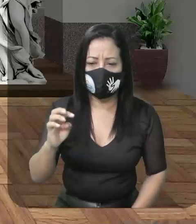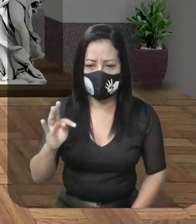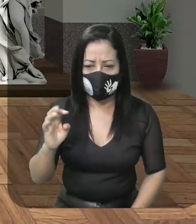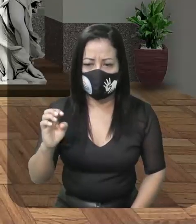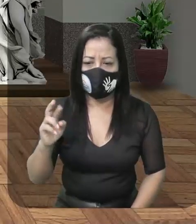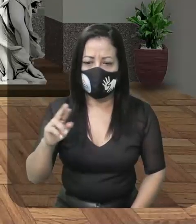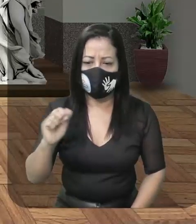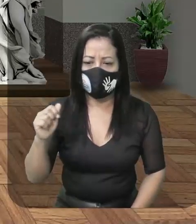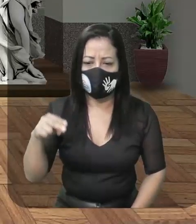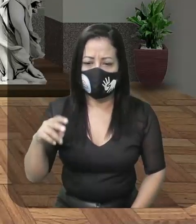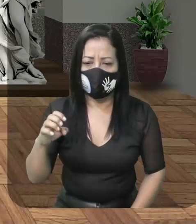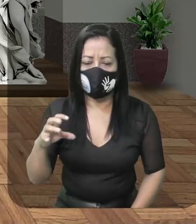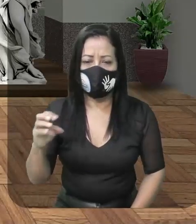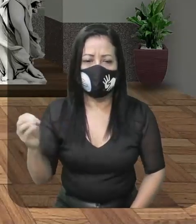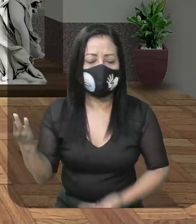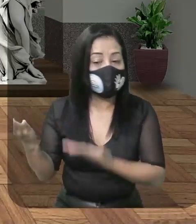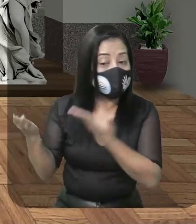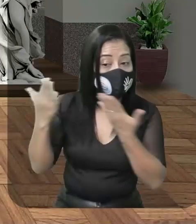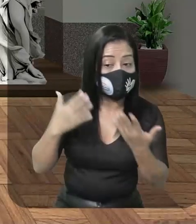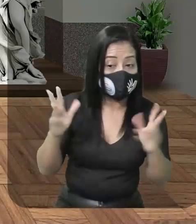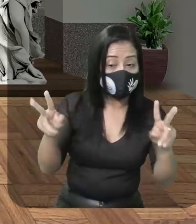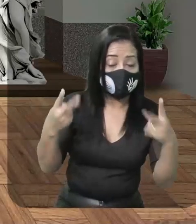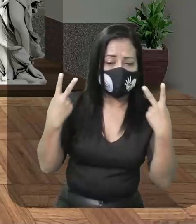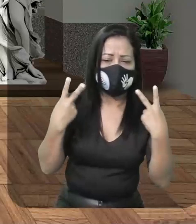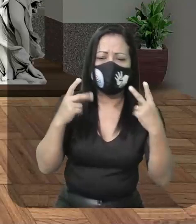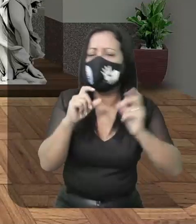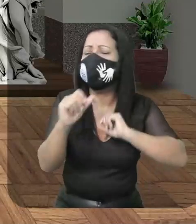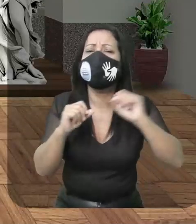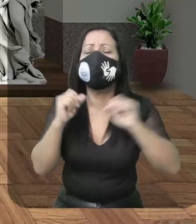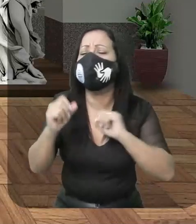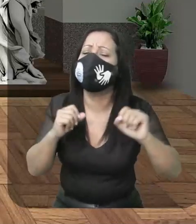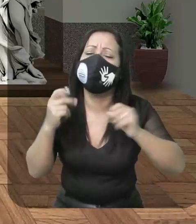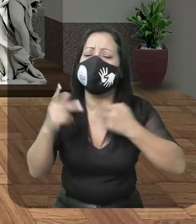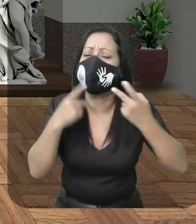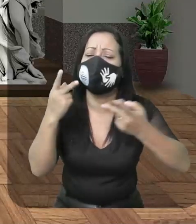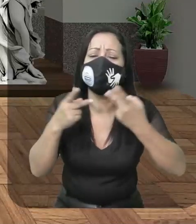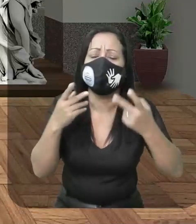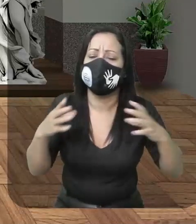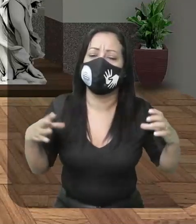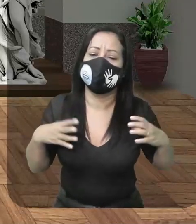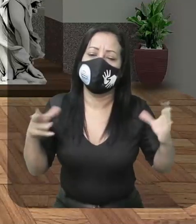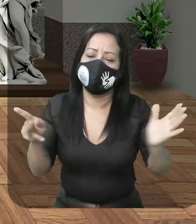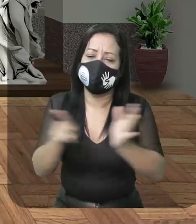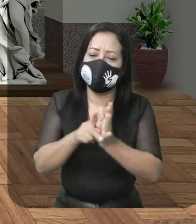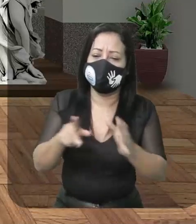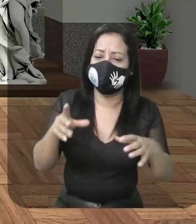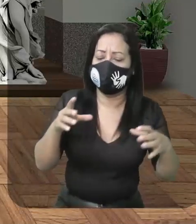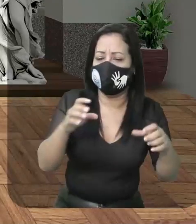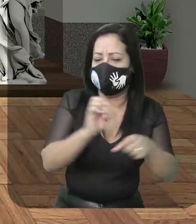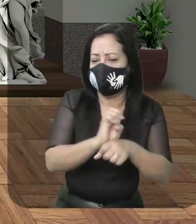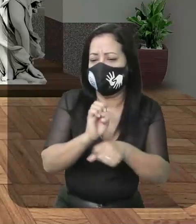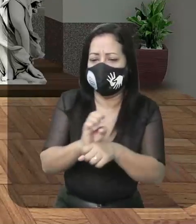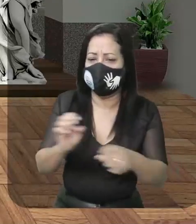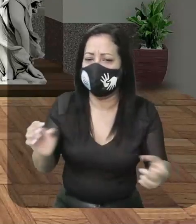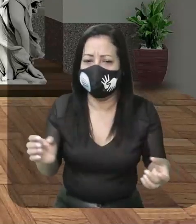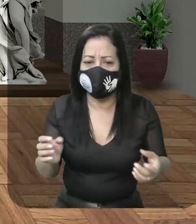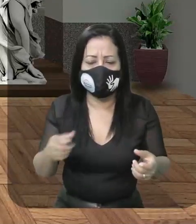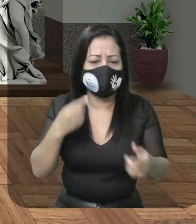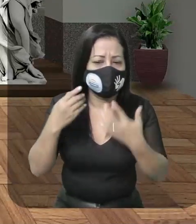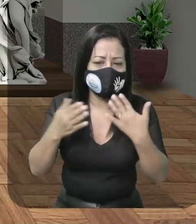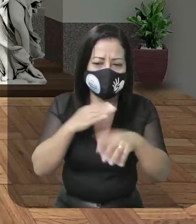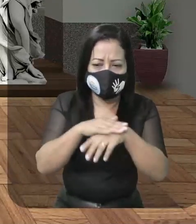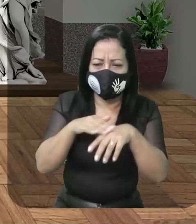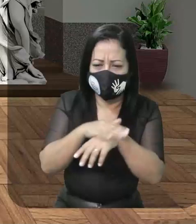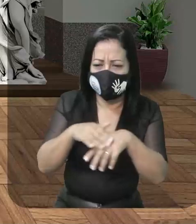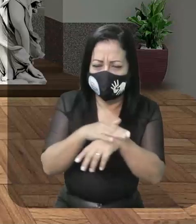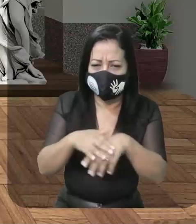Vem comigo aqui, aluno. O que nós falamos? Sobre cidade-estado? Lembra que ainda agora a gente estava discutindo sobre essa cidade-estado? A gente via